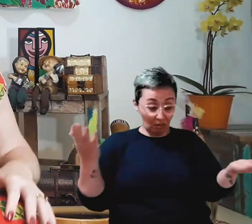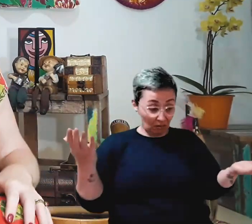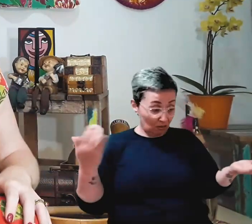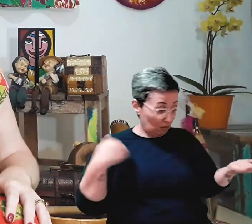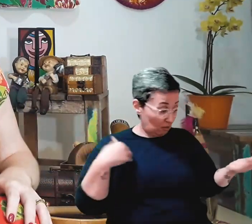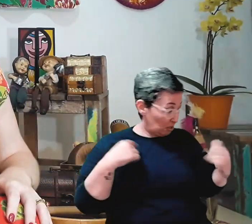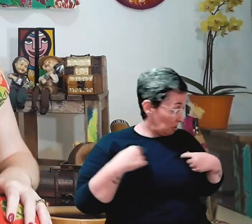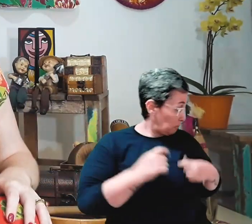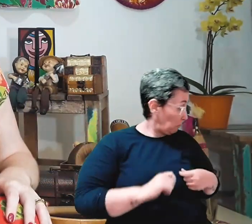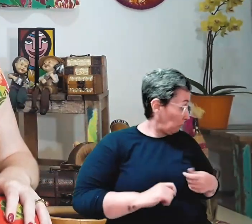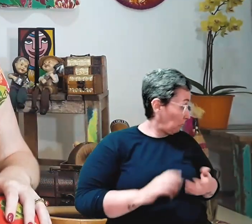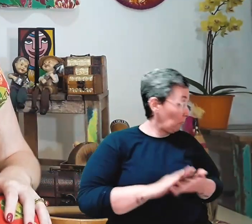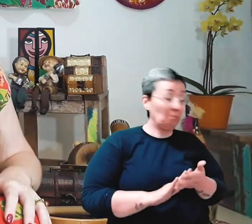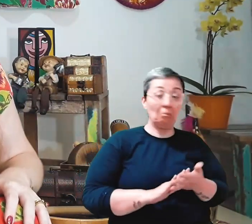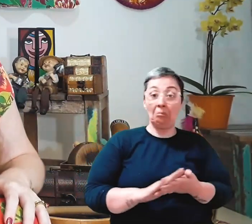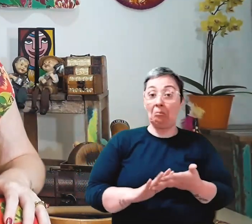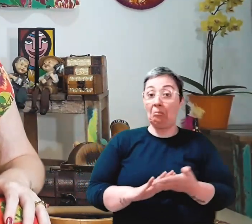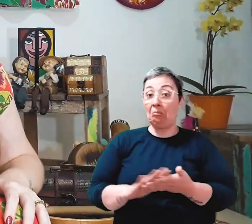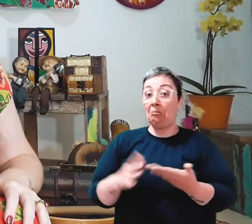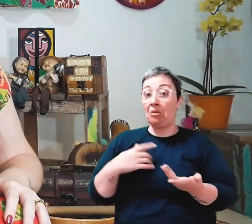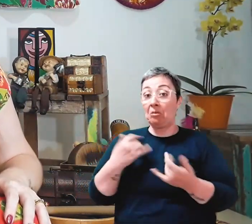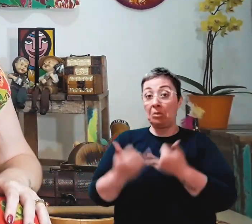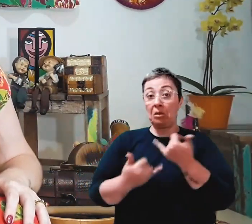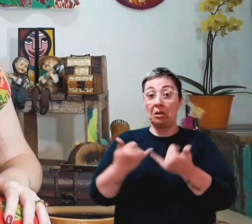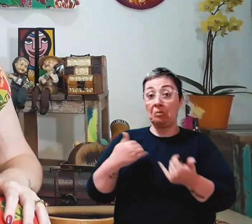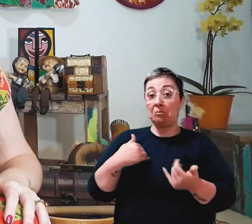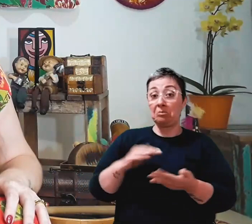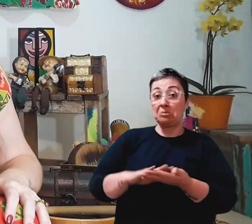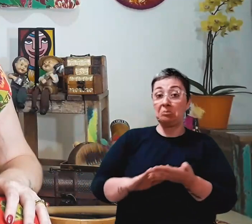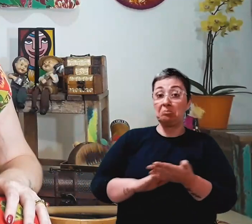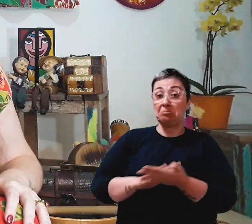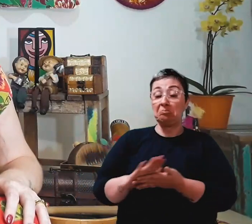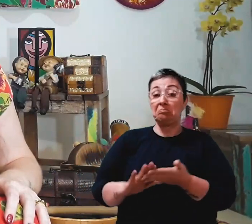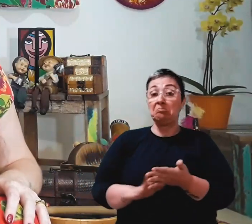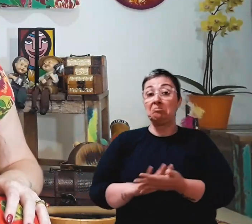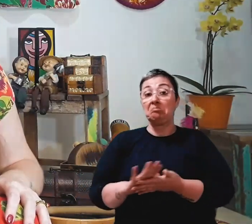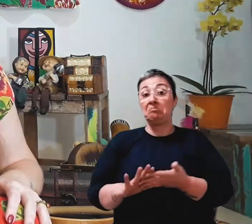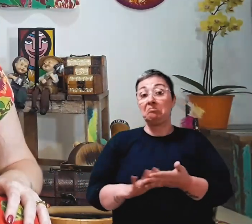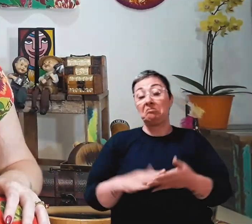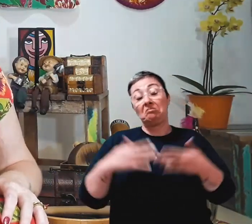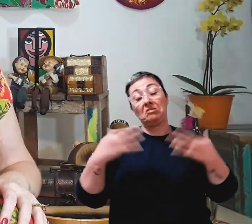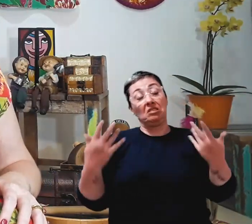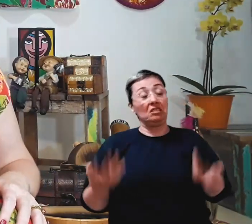Ninguém a puxava, ninguém brincava com ela.